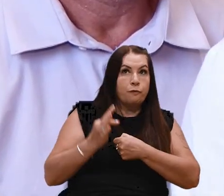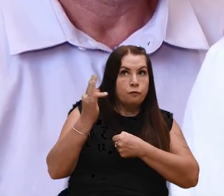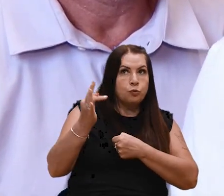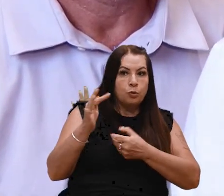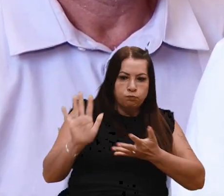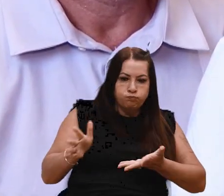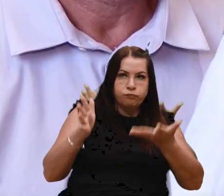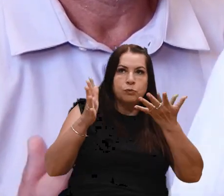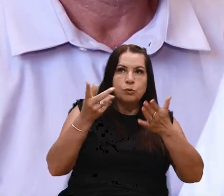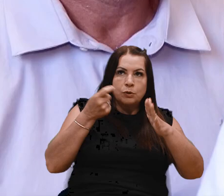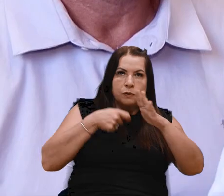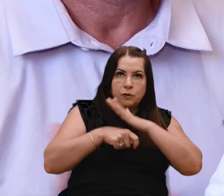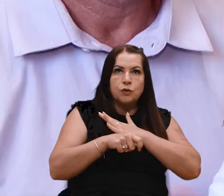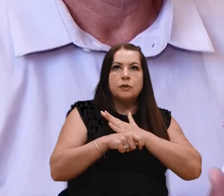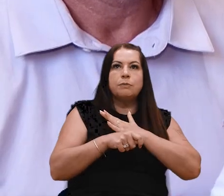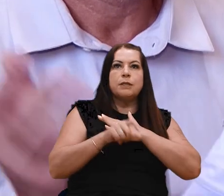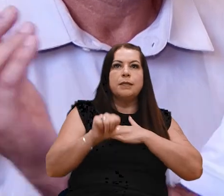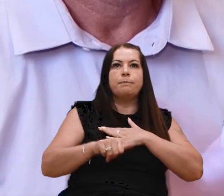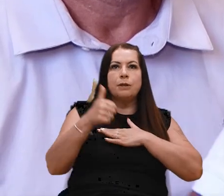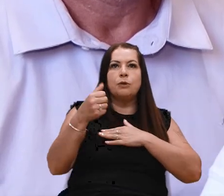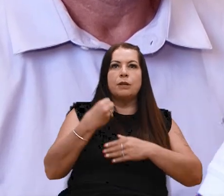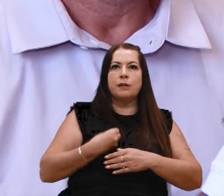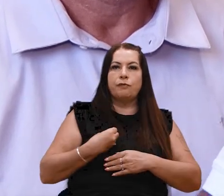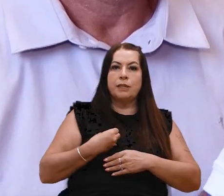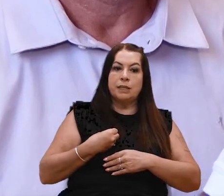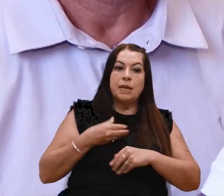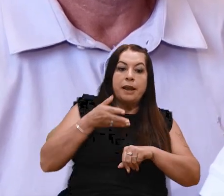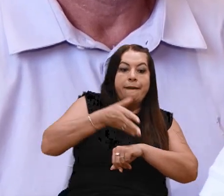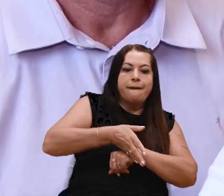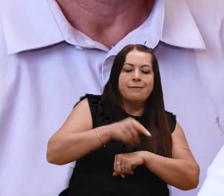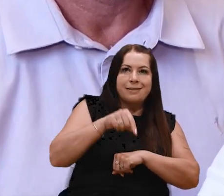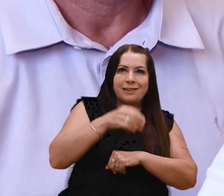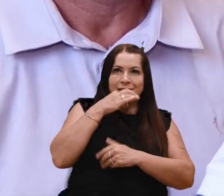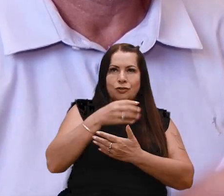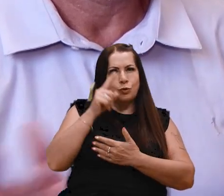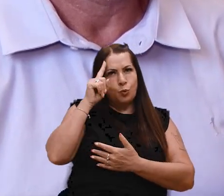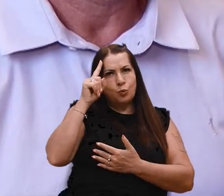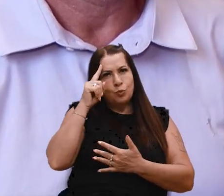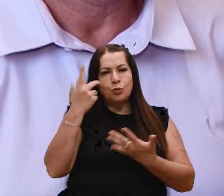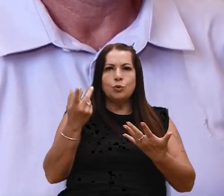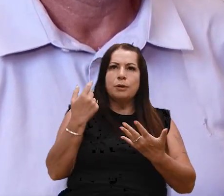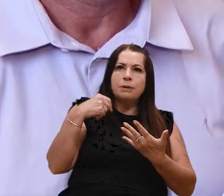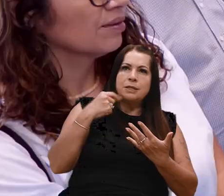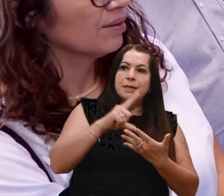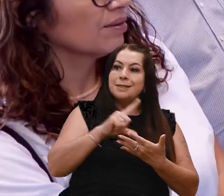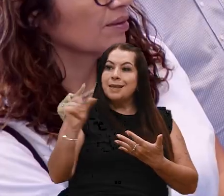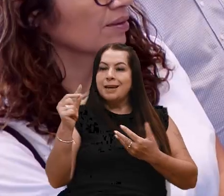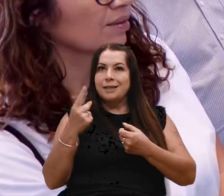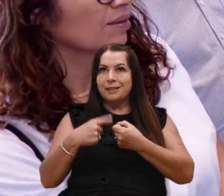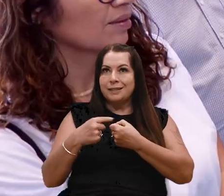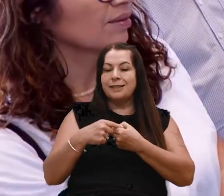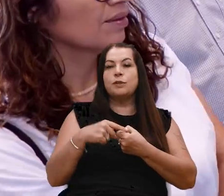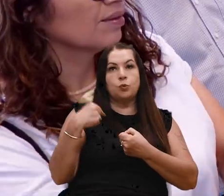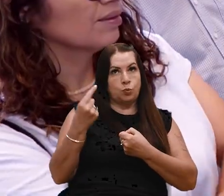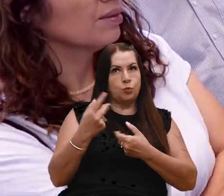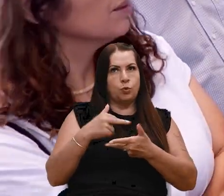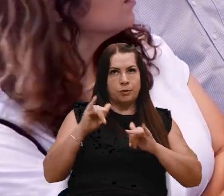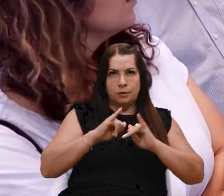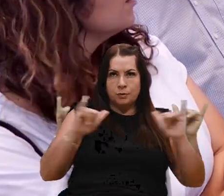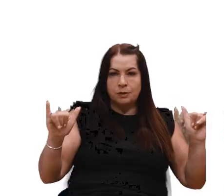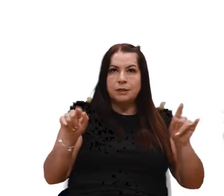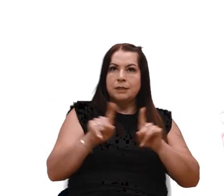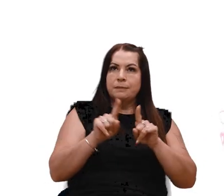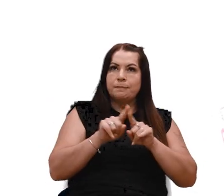induzir outros investimentos e melhorar a vida de quem entra em Caxias todo dia ou precisa sair da cidade. Outra medida anunciada